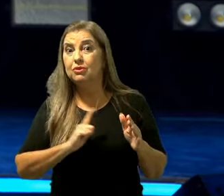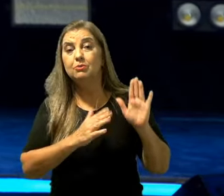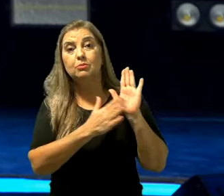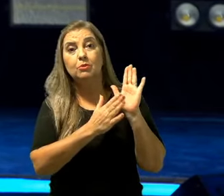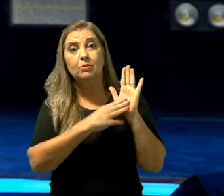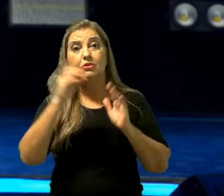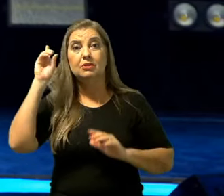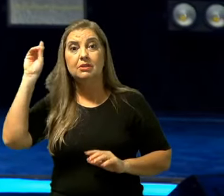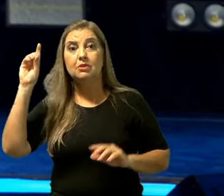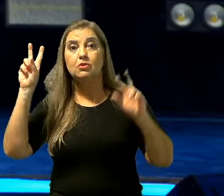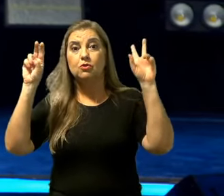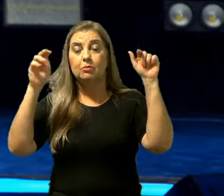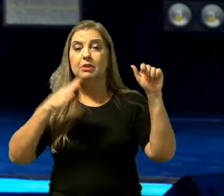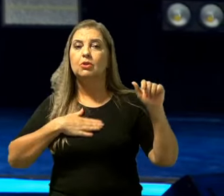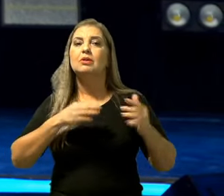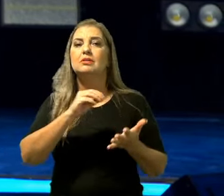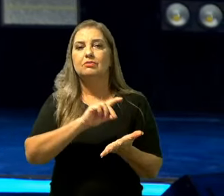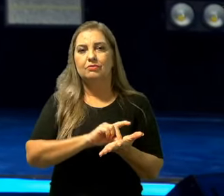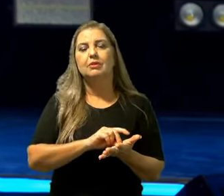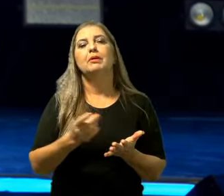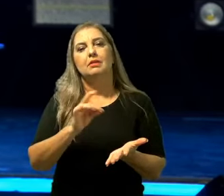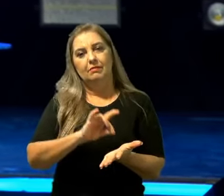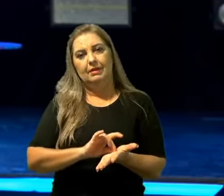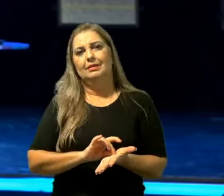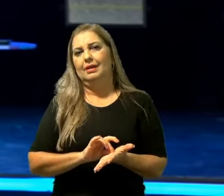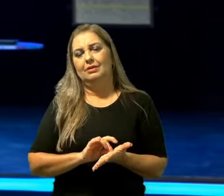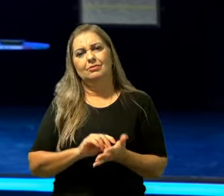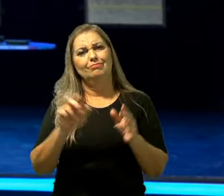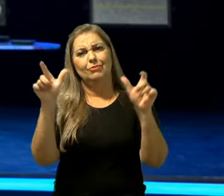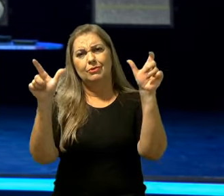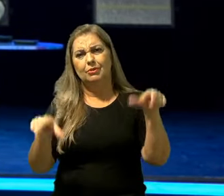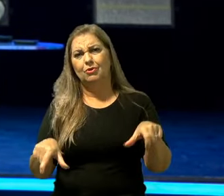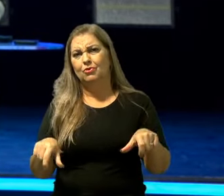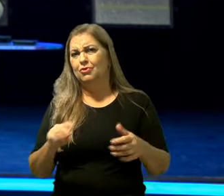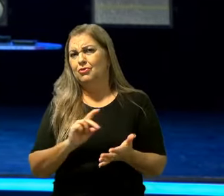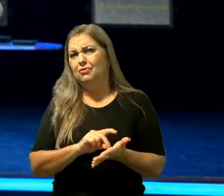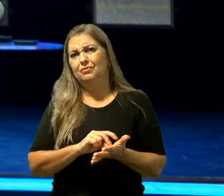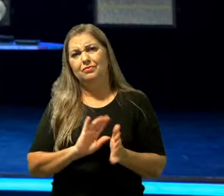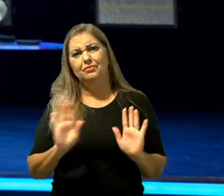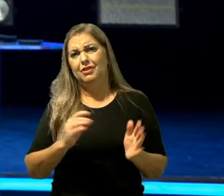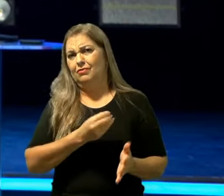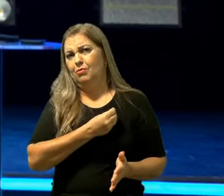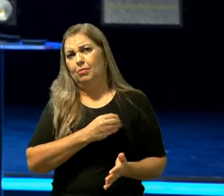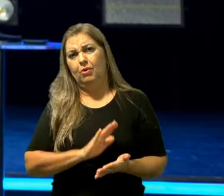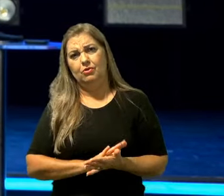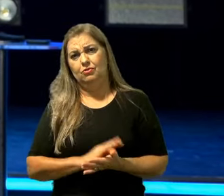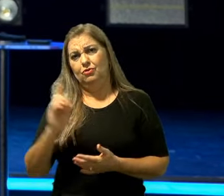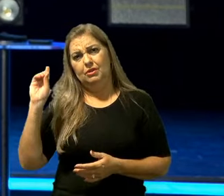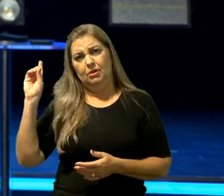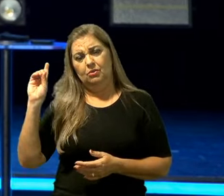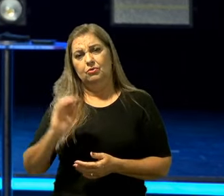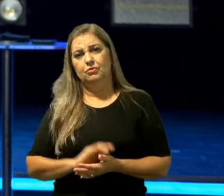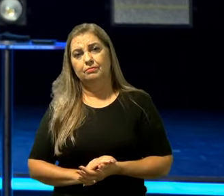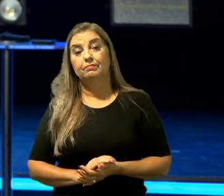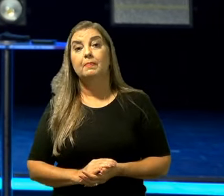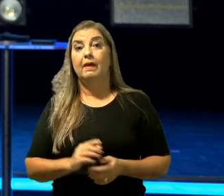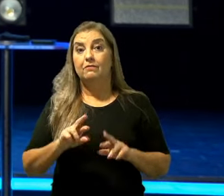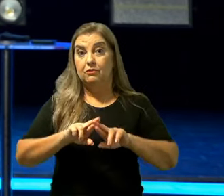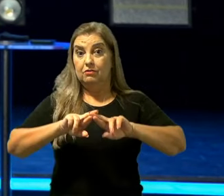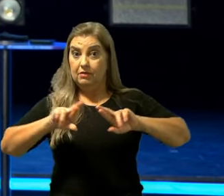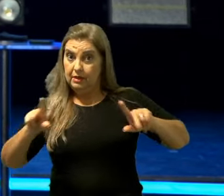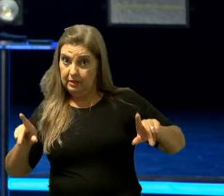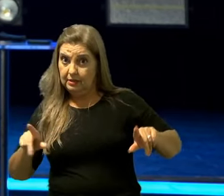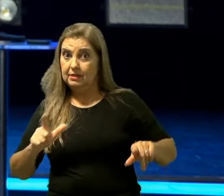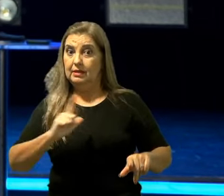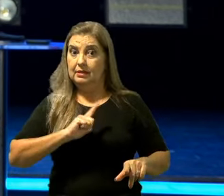vida. Mas é bem verdade que nem todos vivem o propósito de Deus. E a diferença entre ter um propósito e